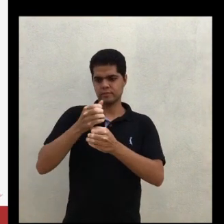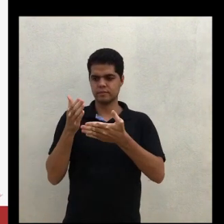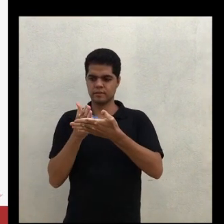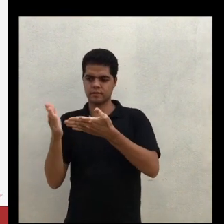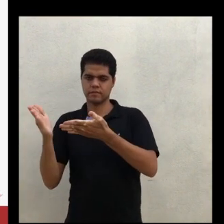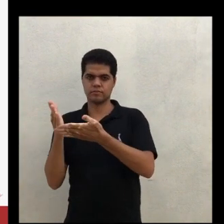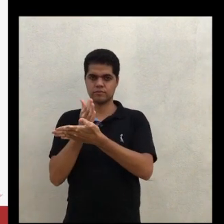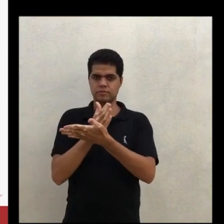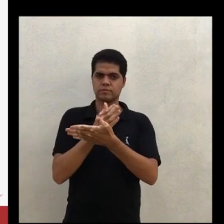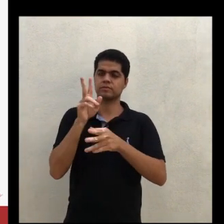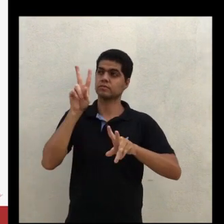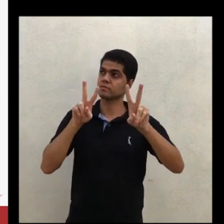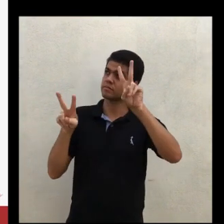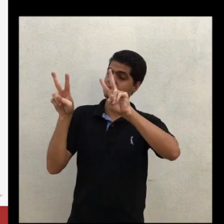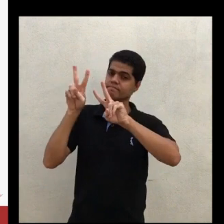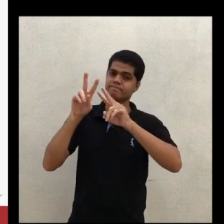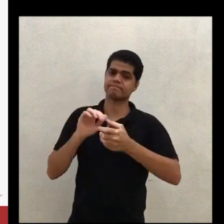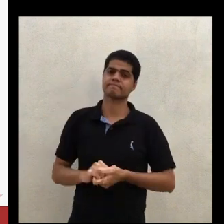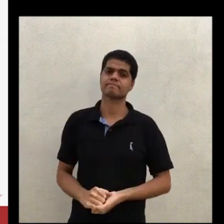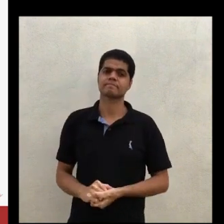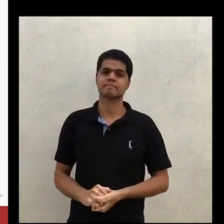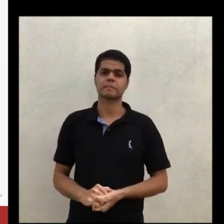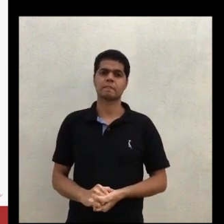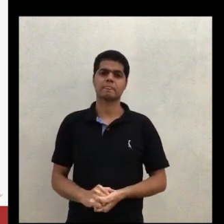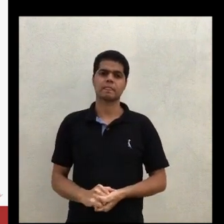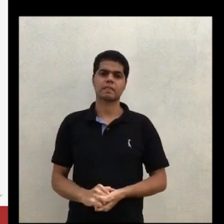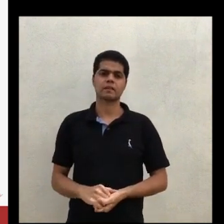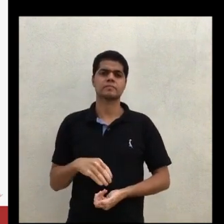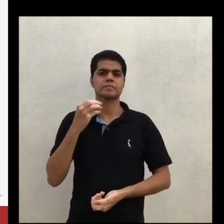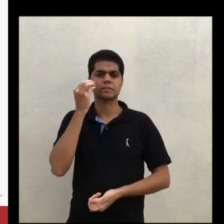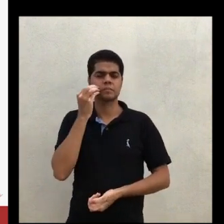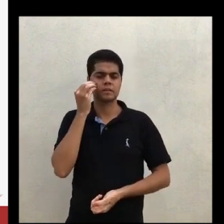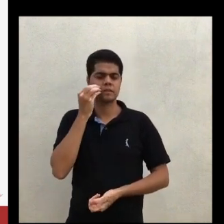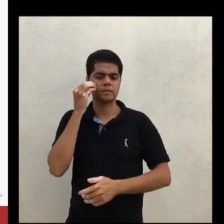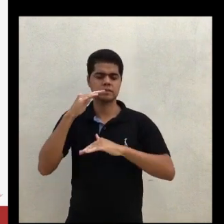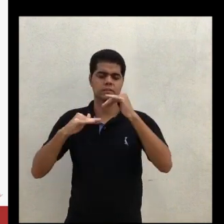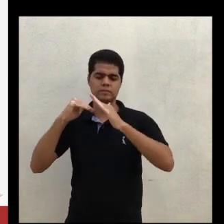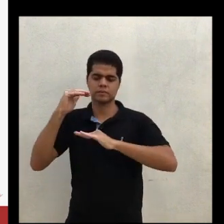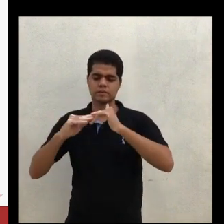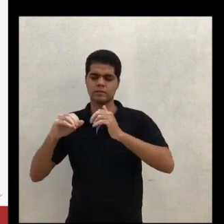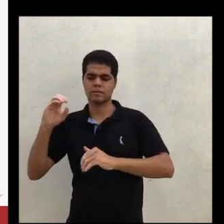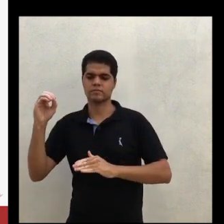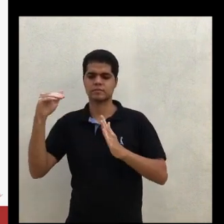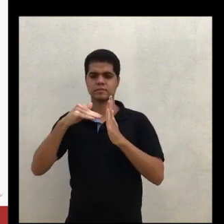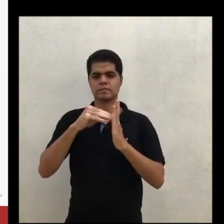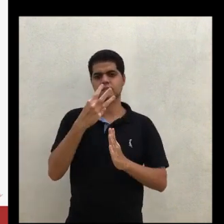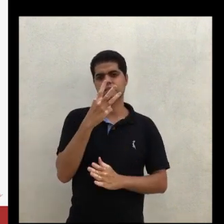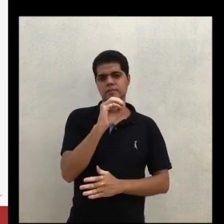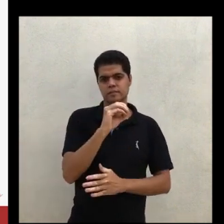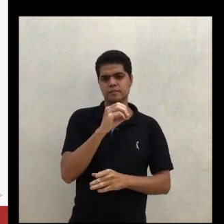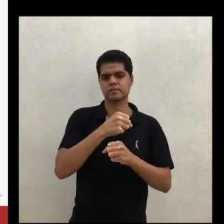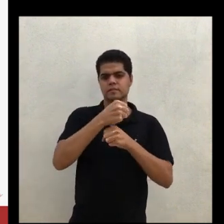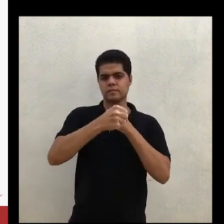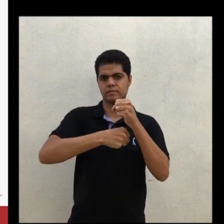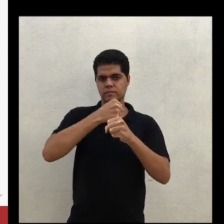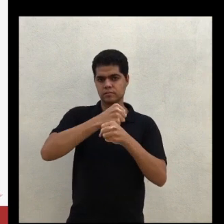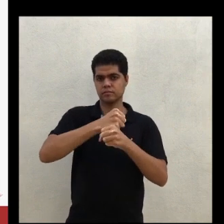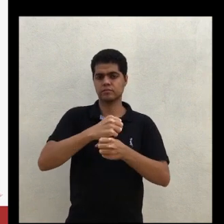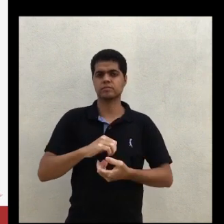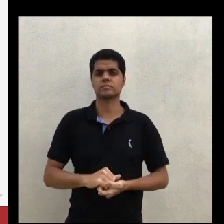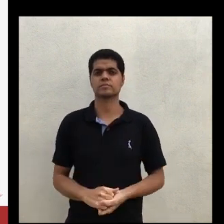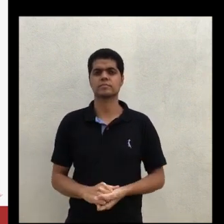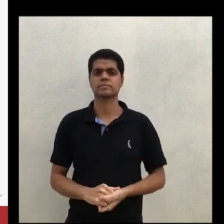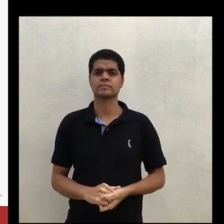Experiência profissional entre 0 e 30 anos. Eu vou dividir esses 0 e 30 anos em